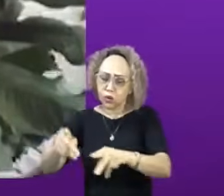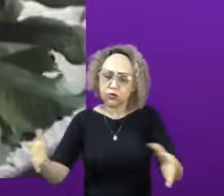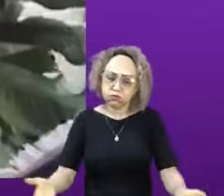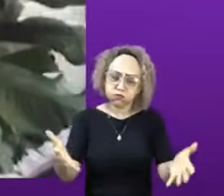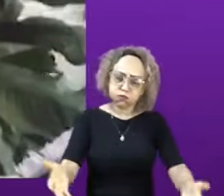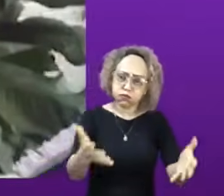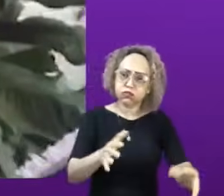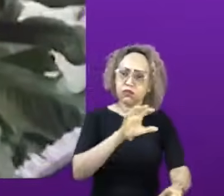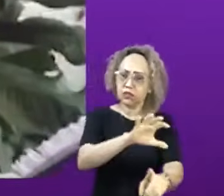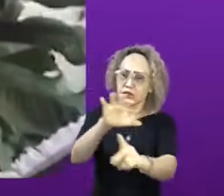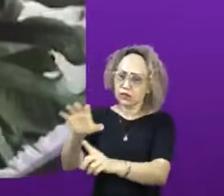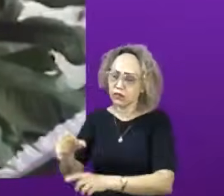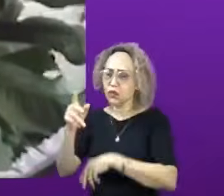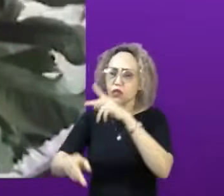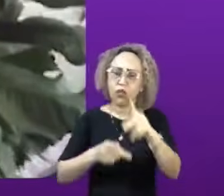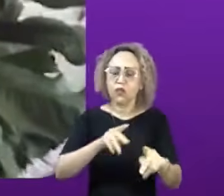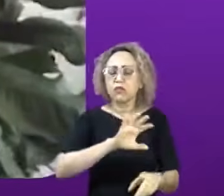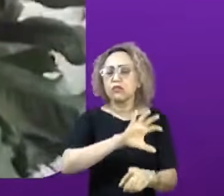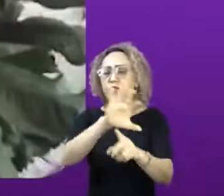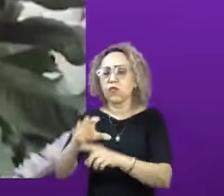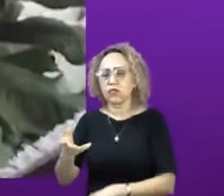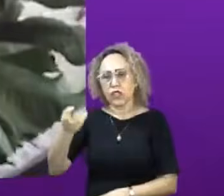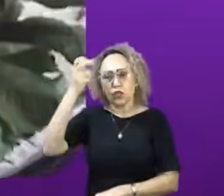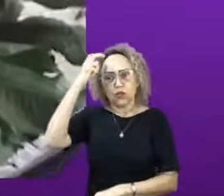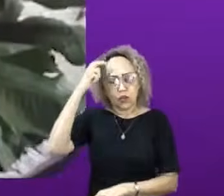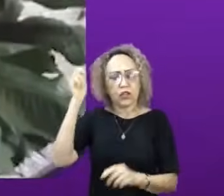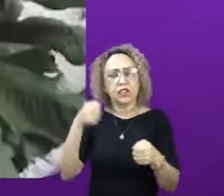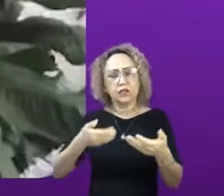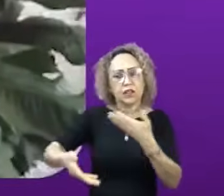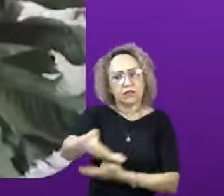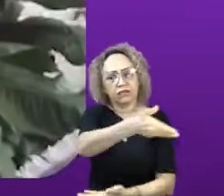outras gentes, outras culturas